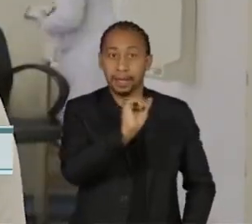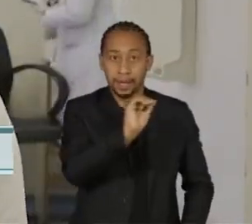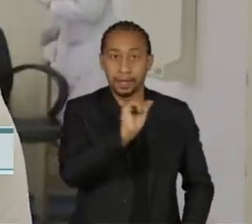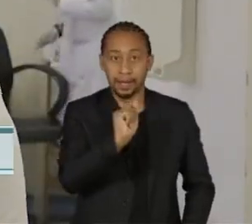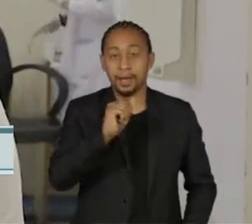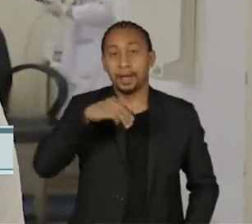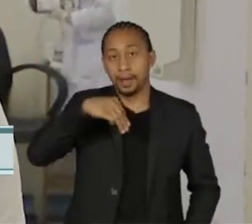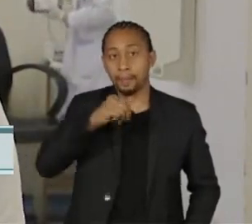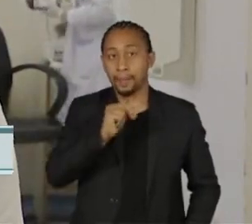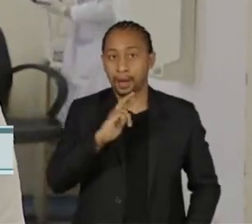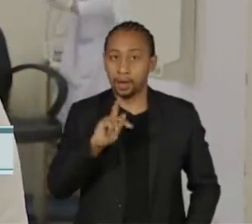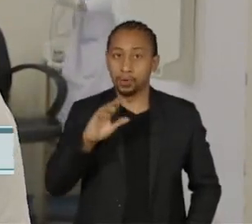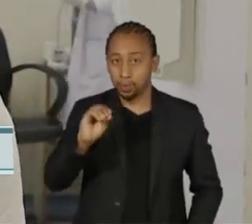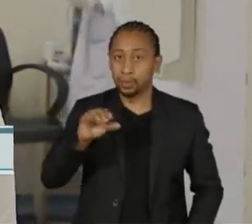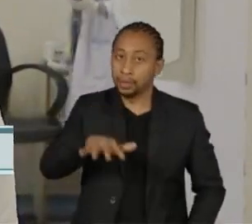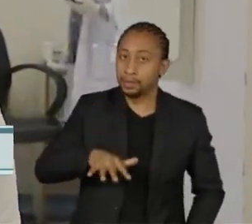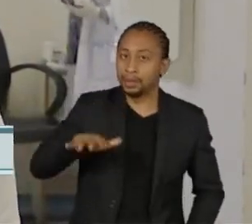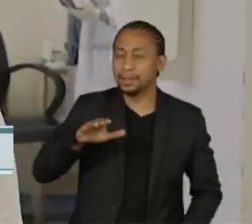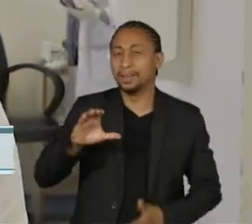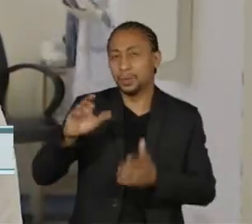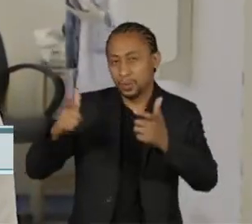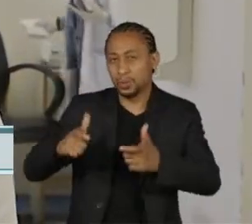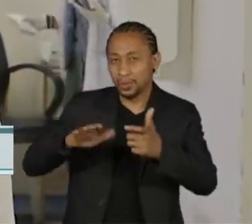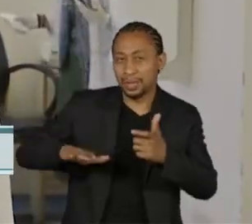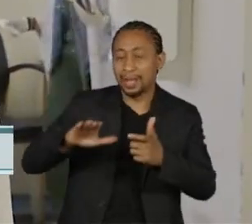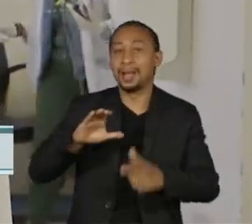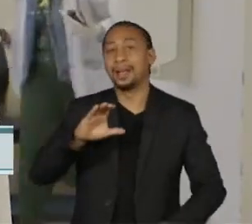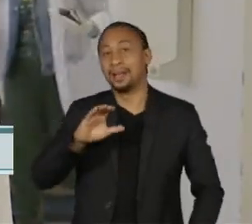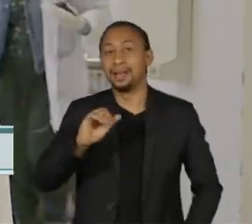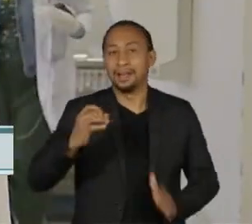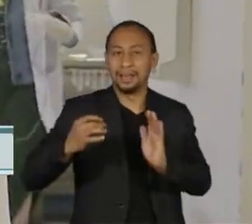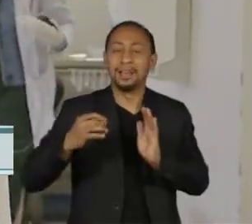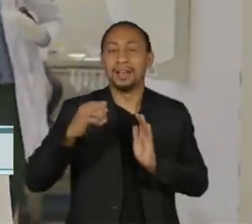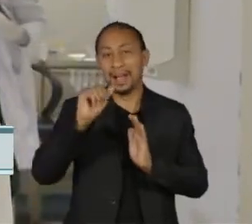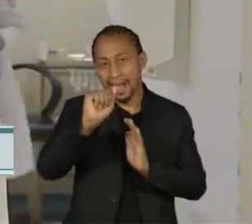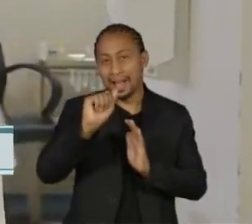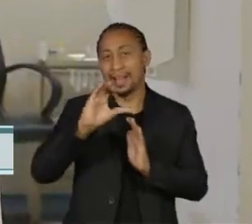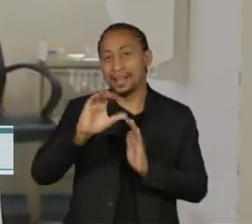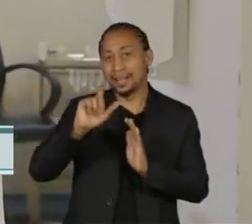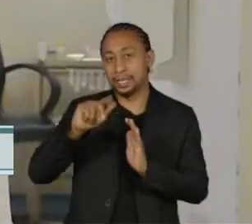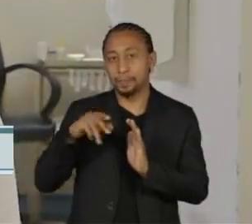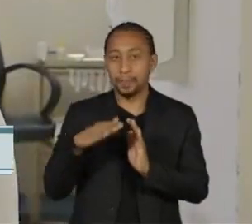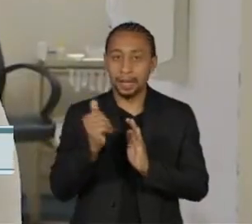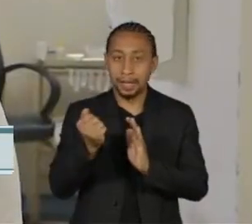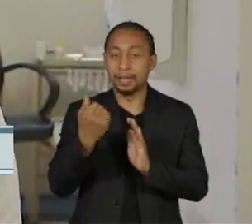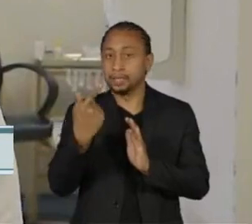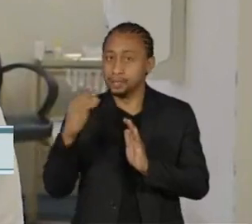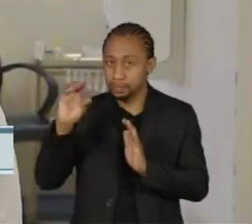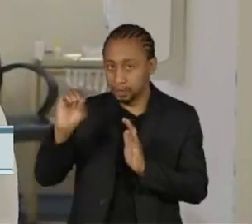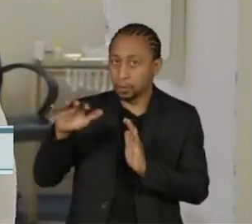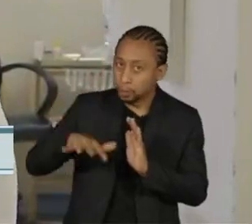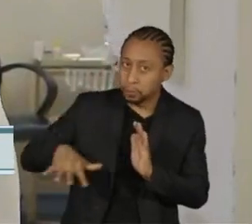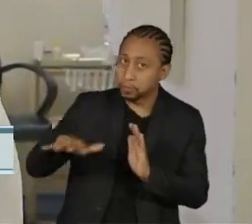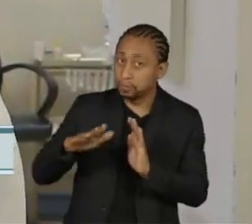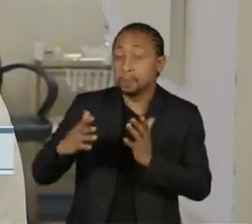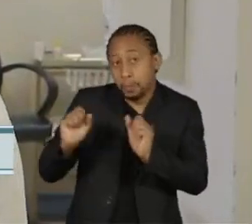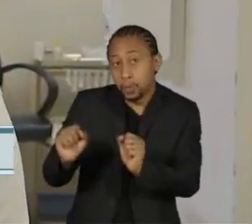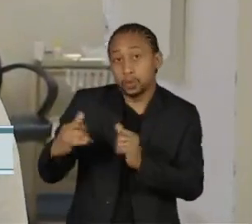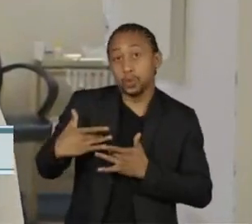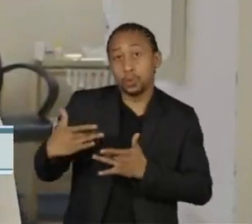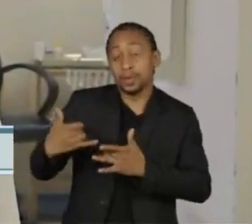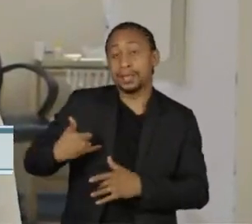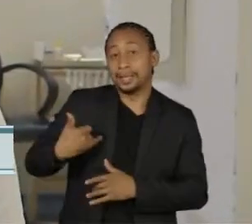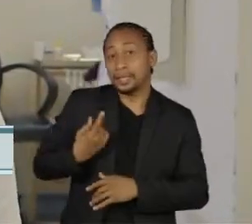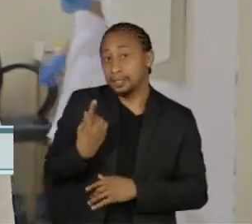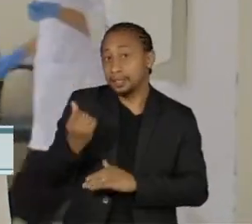também estão precisando de bolsas para transfusões, né? Pacientes oncológicos. A gente lembra que, para doar, necessário ter entre 16 e